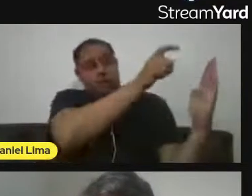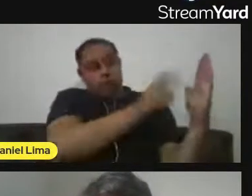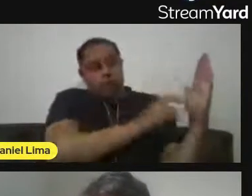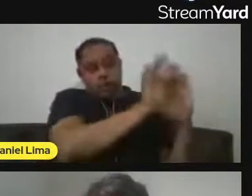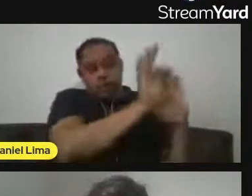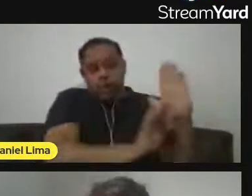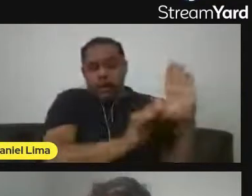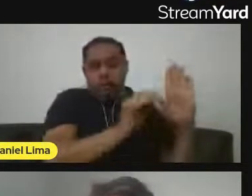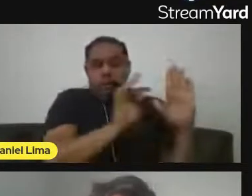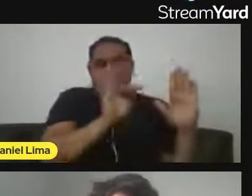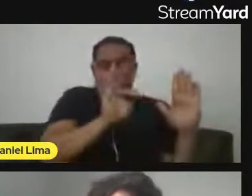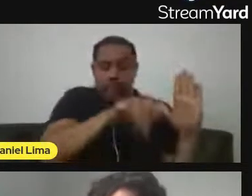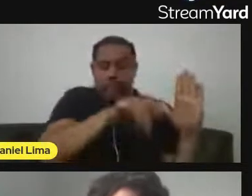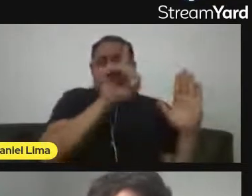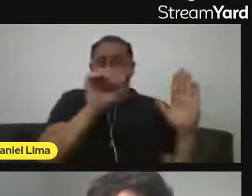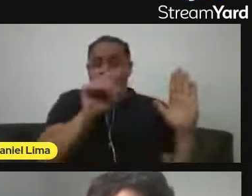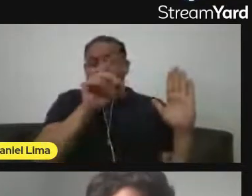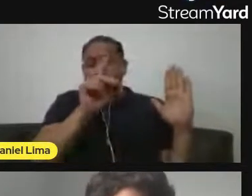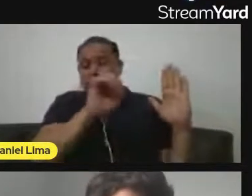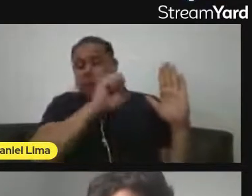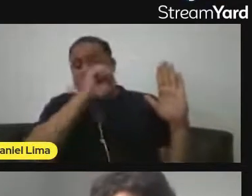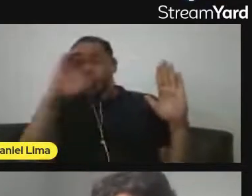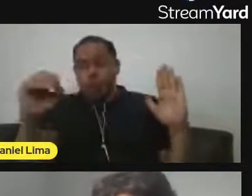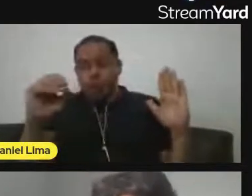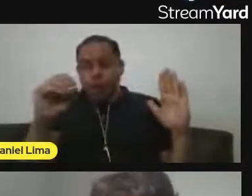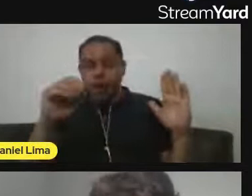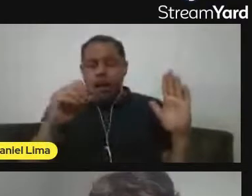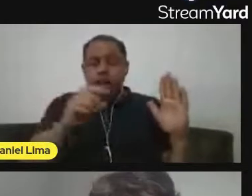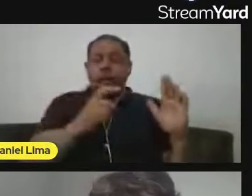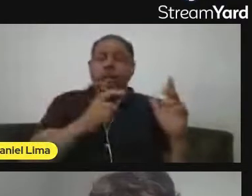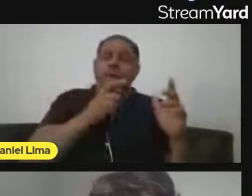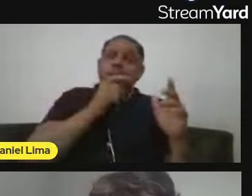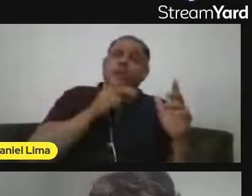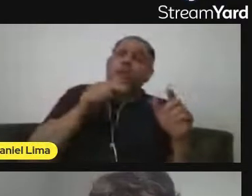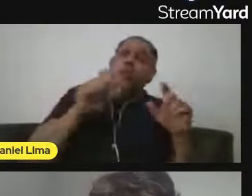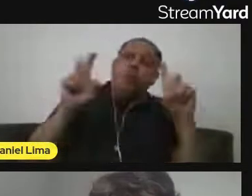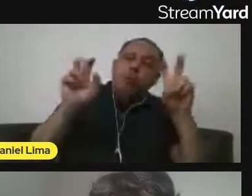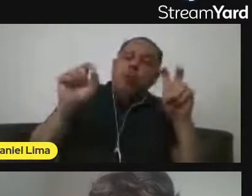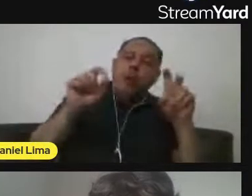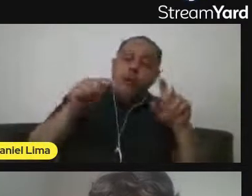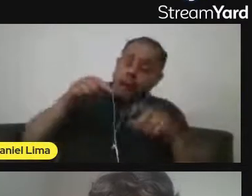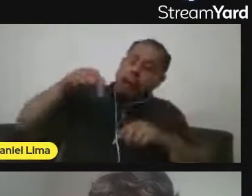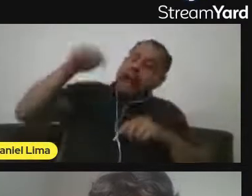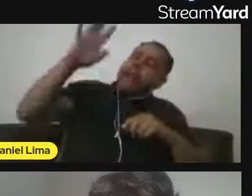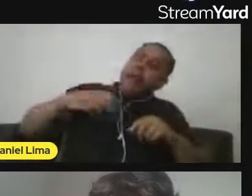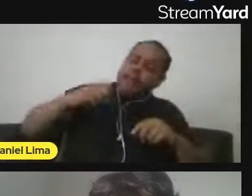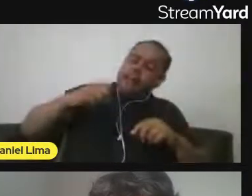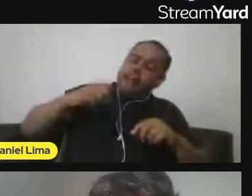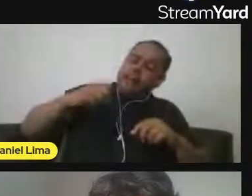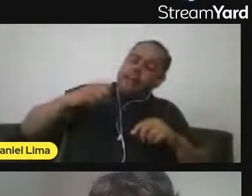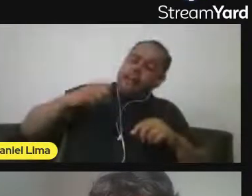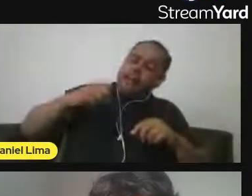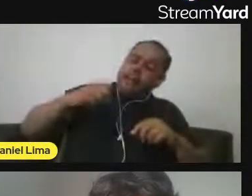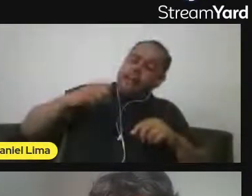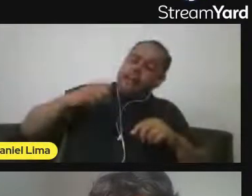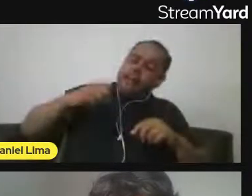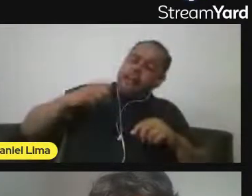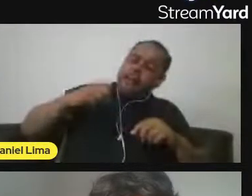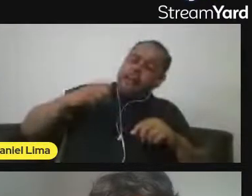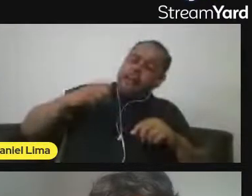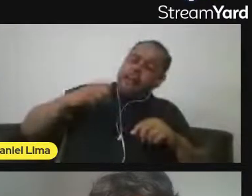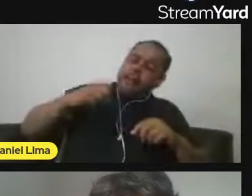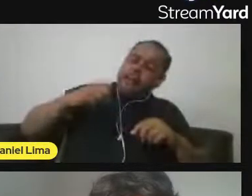quem sou eu, onde eu encontro esse eu, né? Ela traz uma sensação e